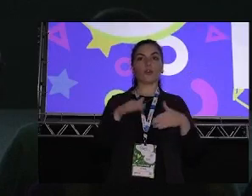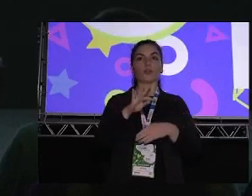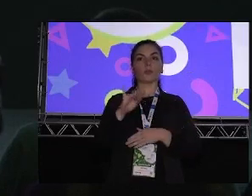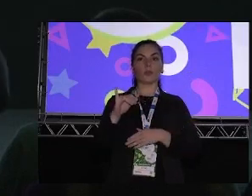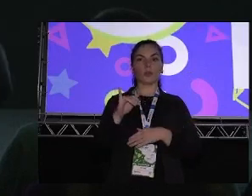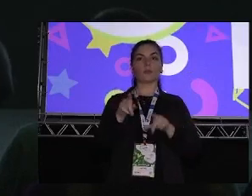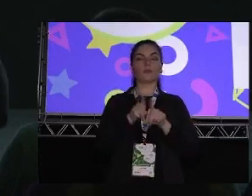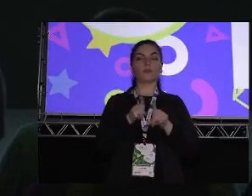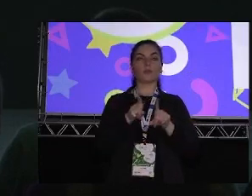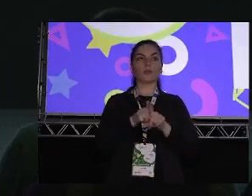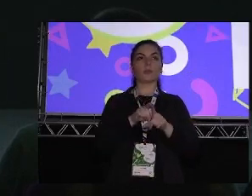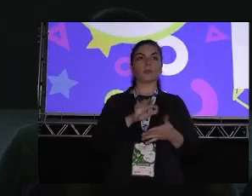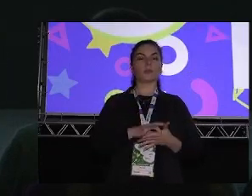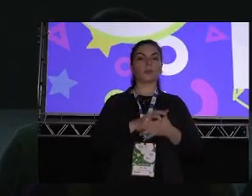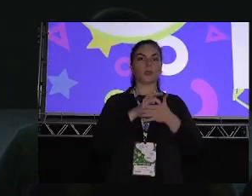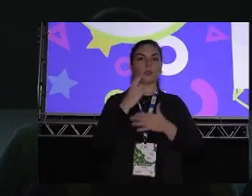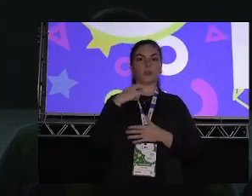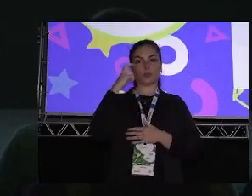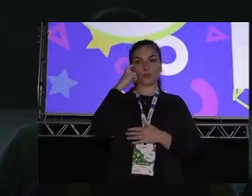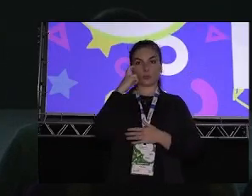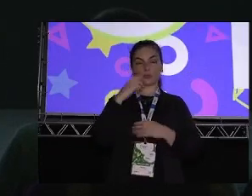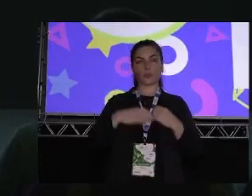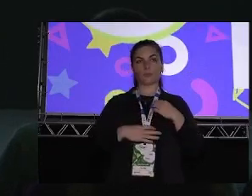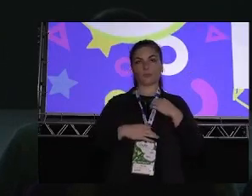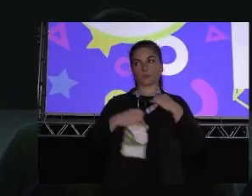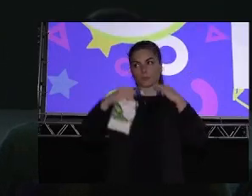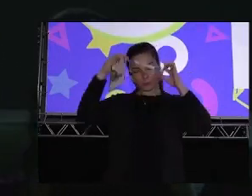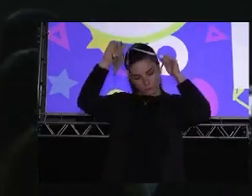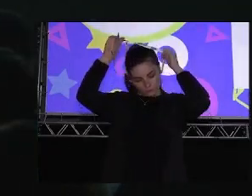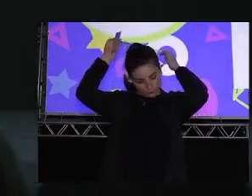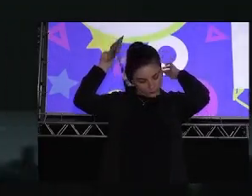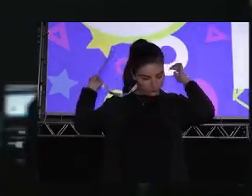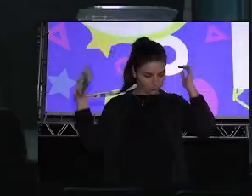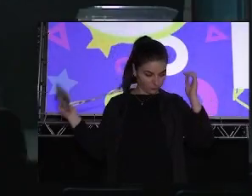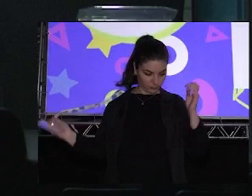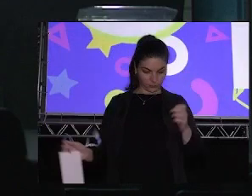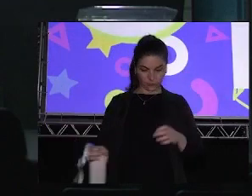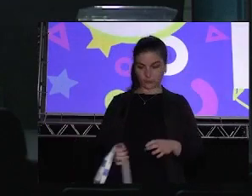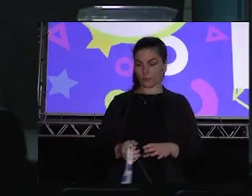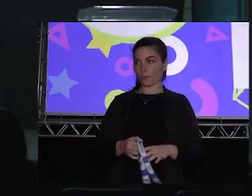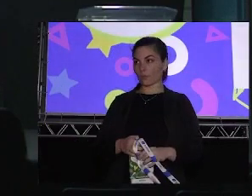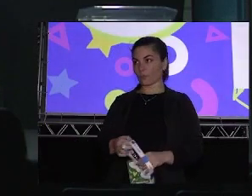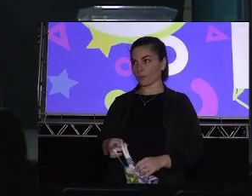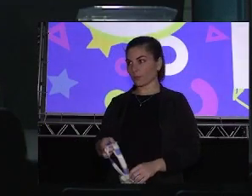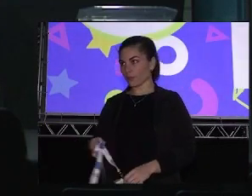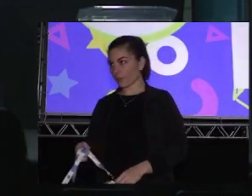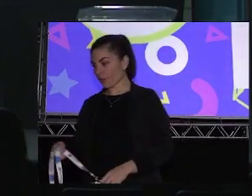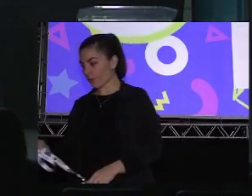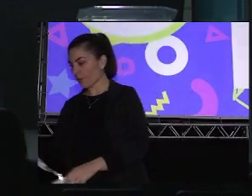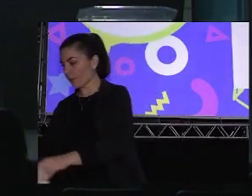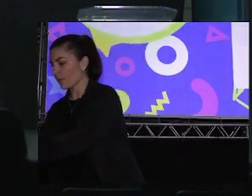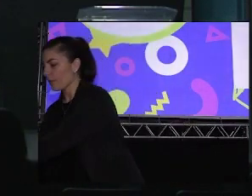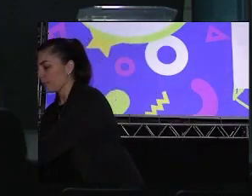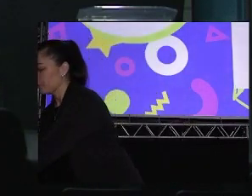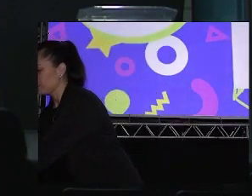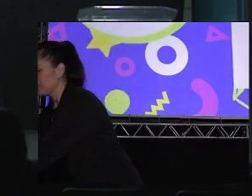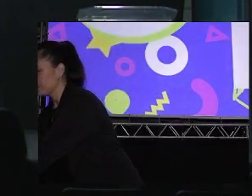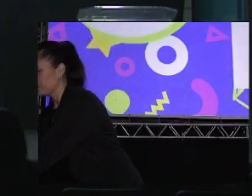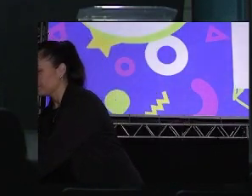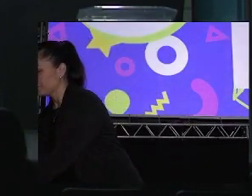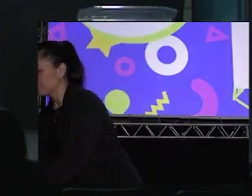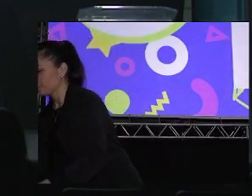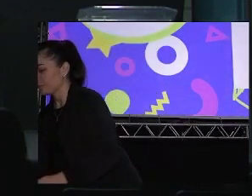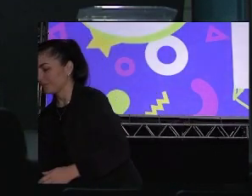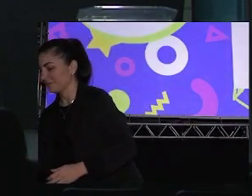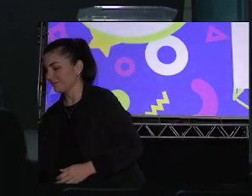e também sou líder de cultura na ADV. Muito prazer. Olá, galera. Boa tarde. É um desafio falar após